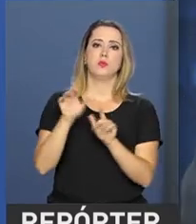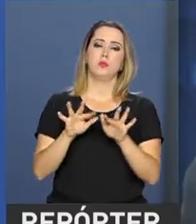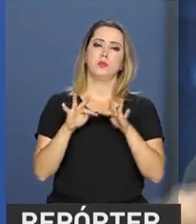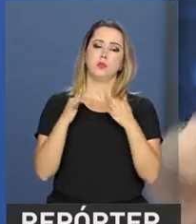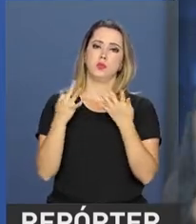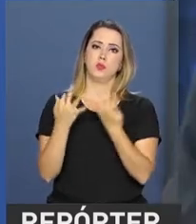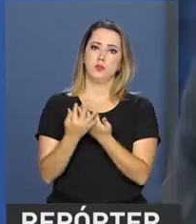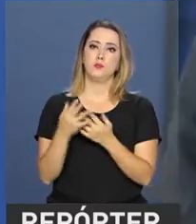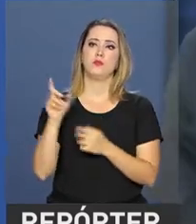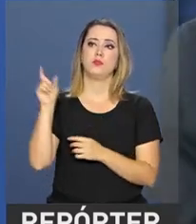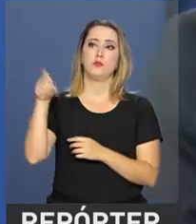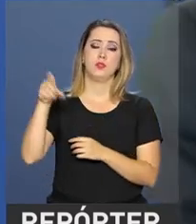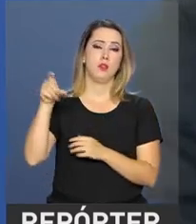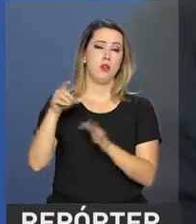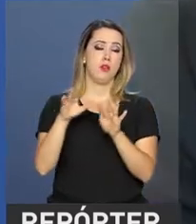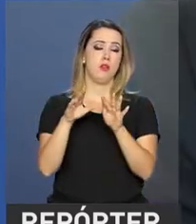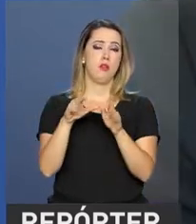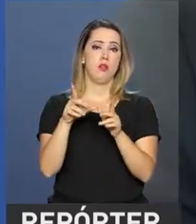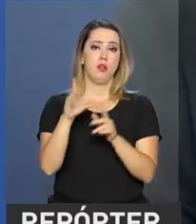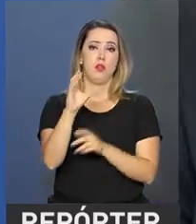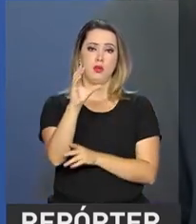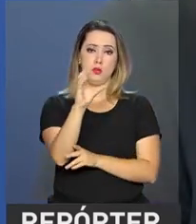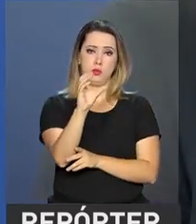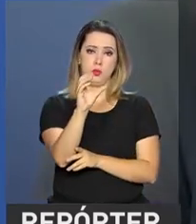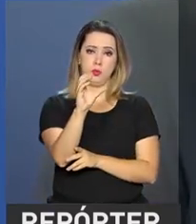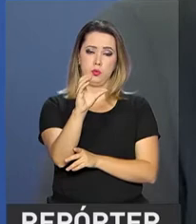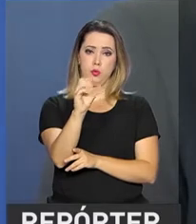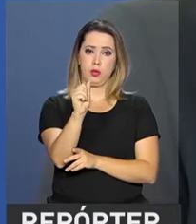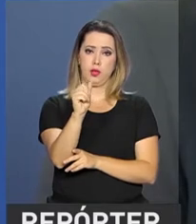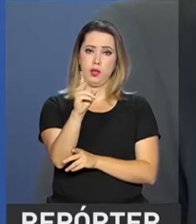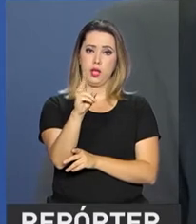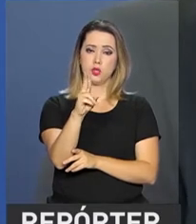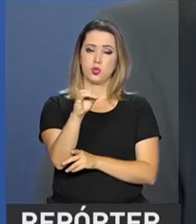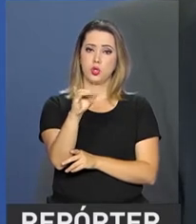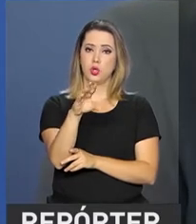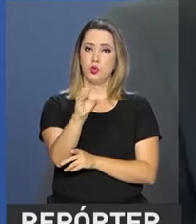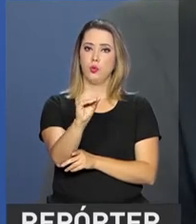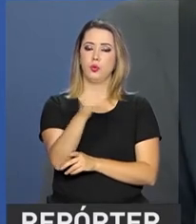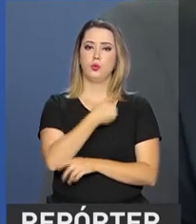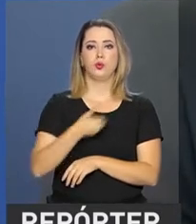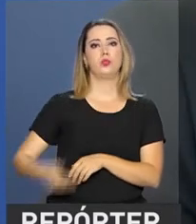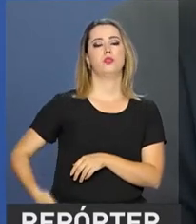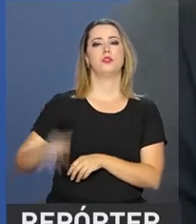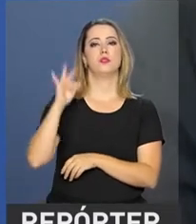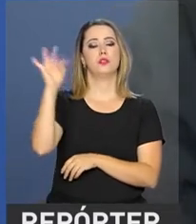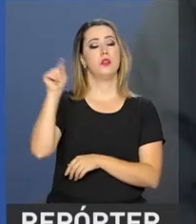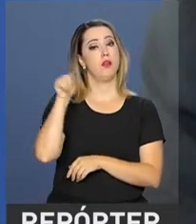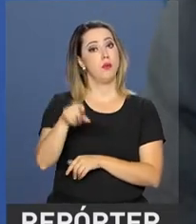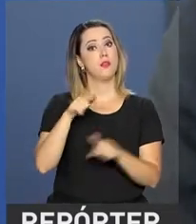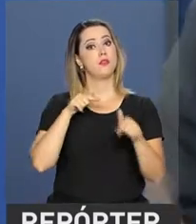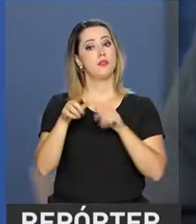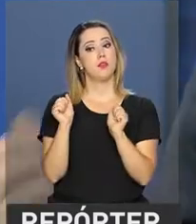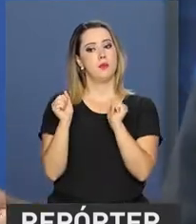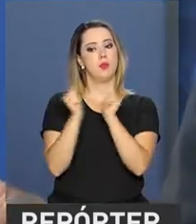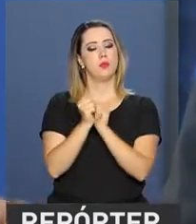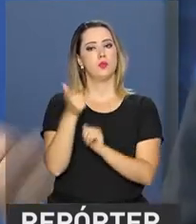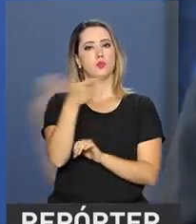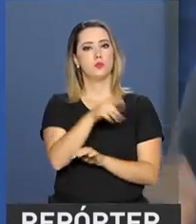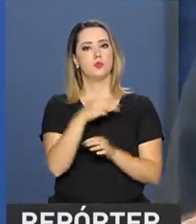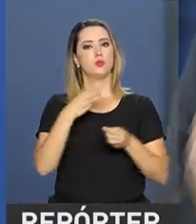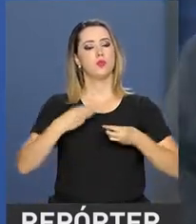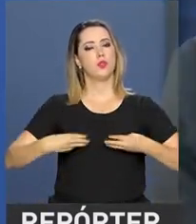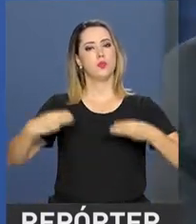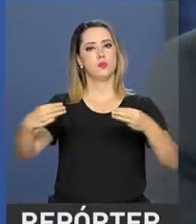no cadastro único para programas sociais do governo essas ao construído em conjunto com o ministério do ambiente